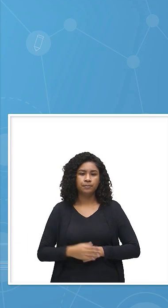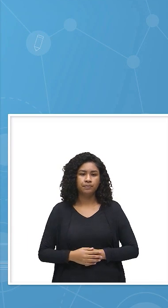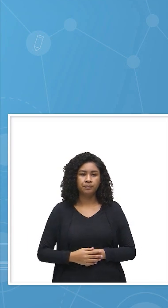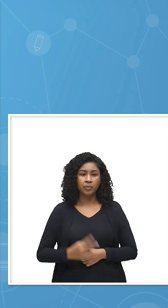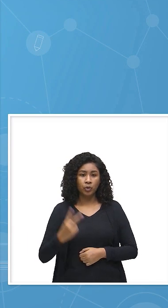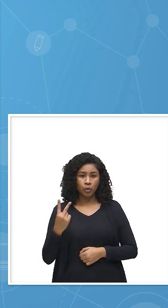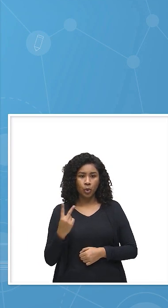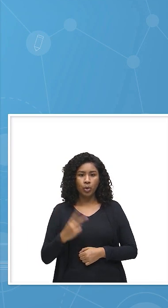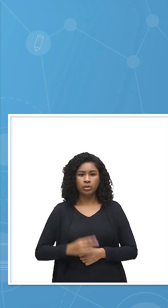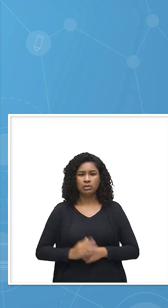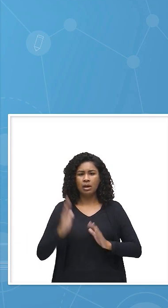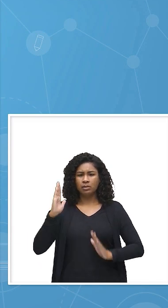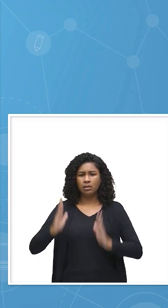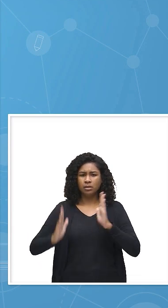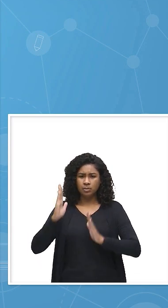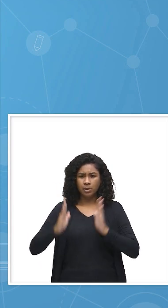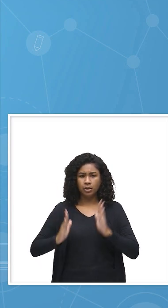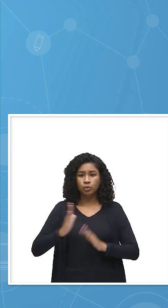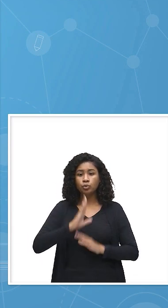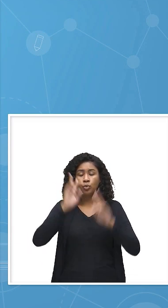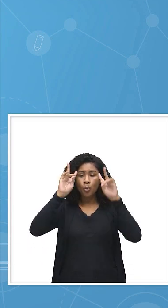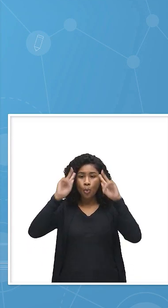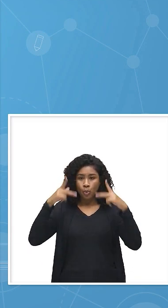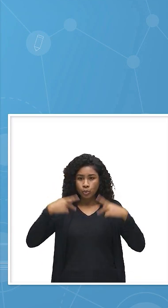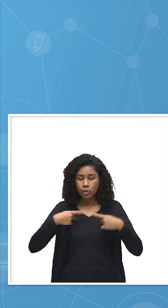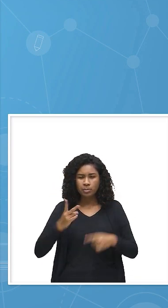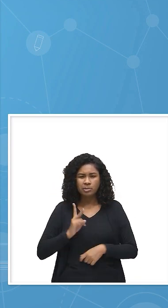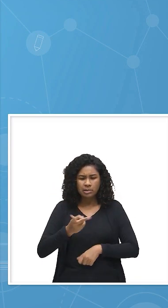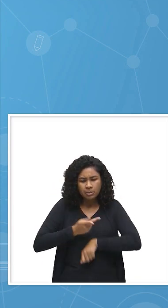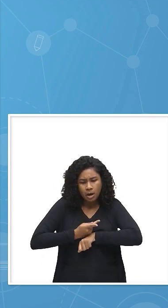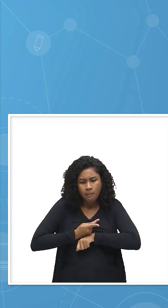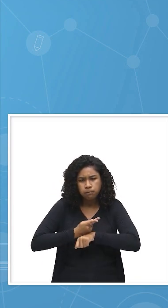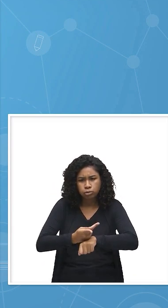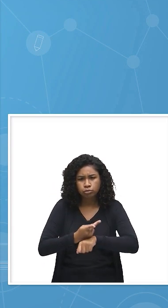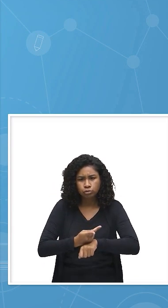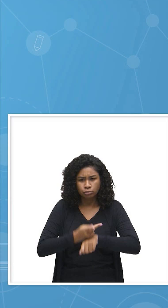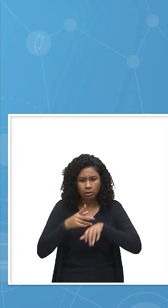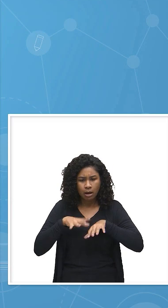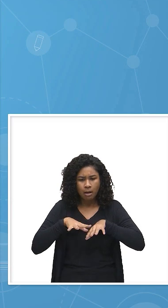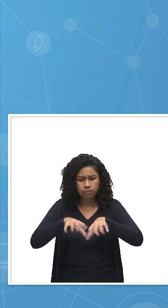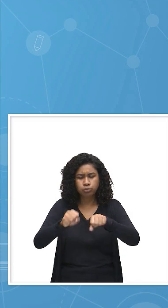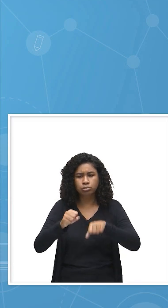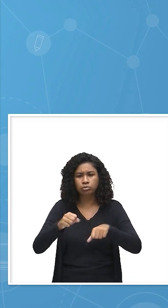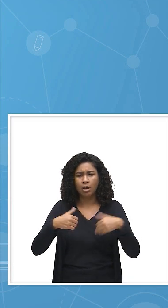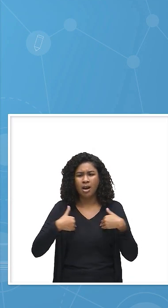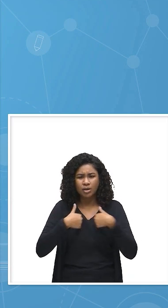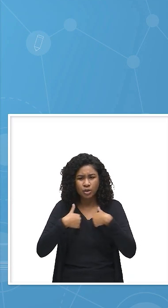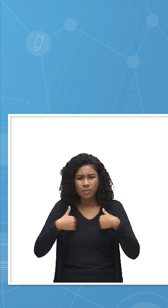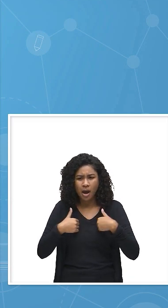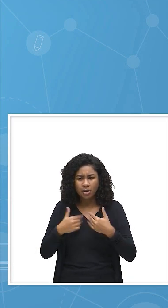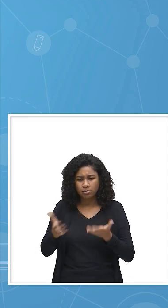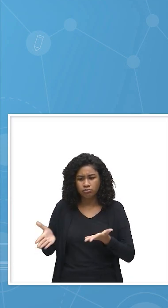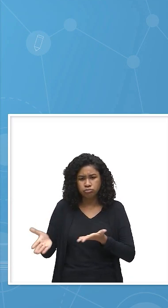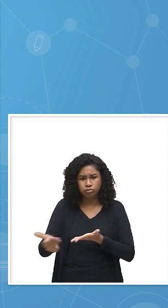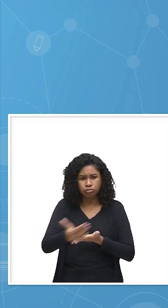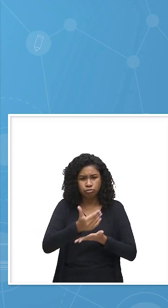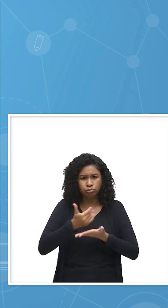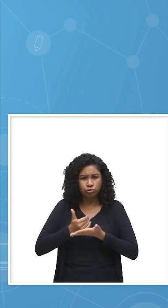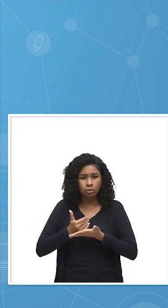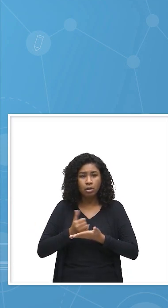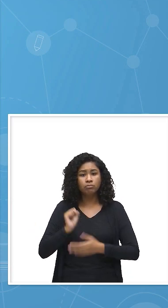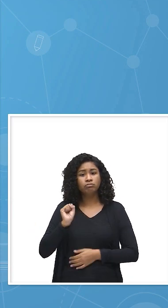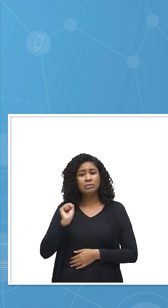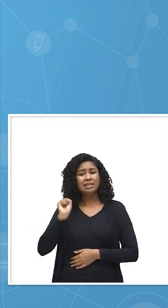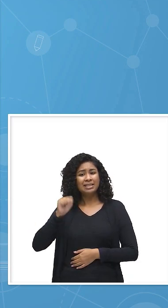coletores? Gente, preste atenção aqui, tá? No neolítico, eles eram caçadores e coletores? Sim, claro que